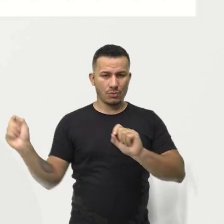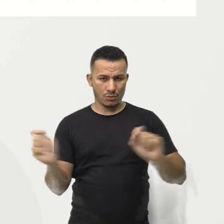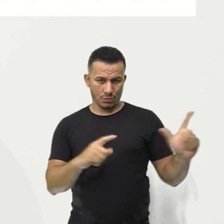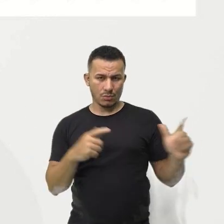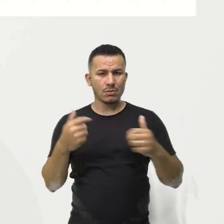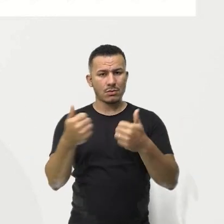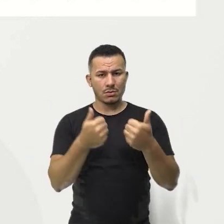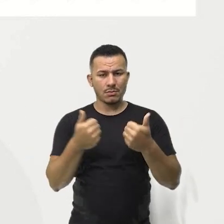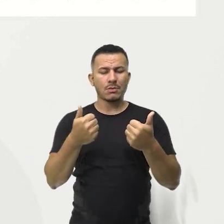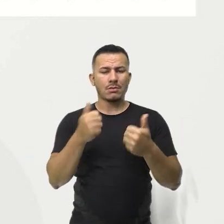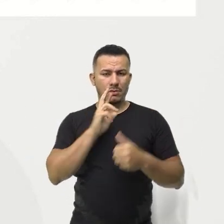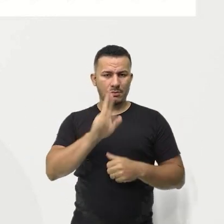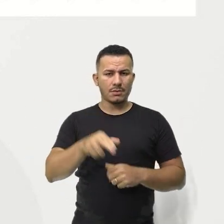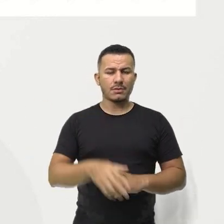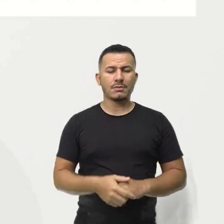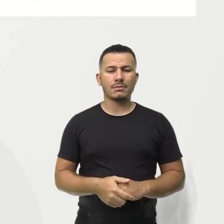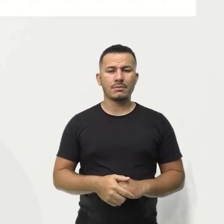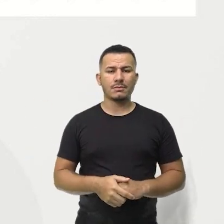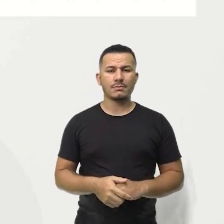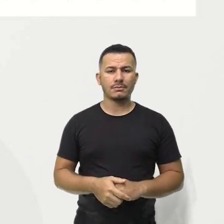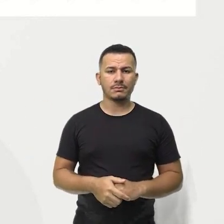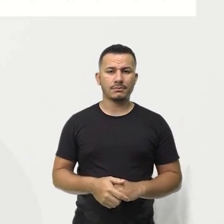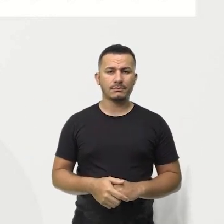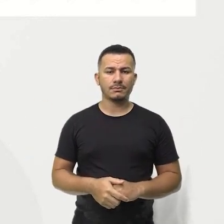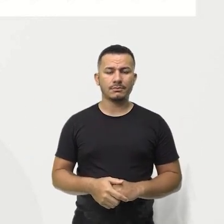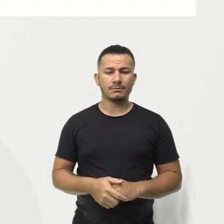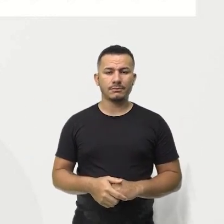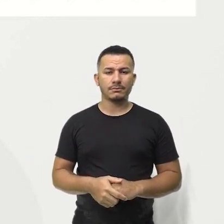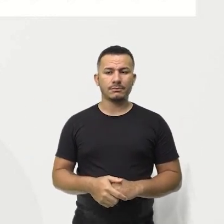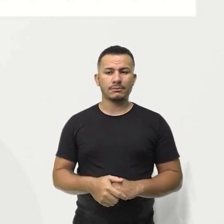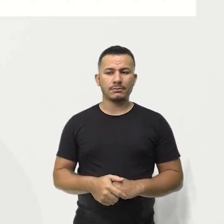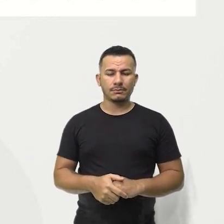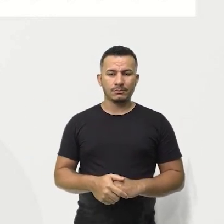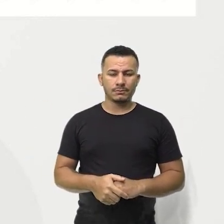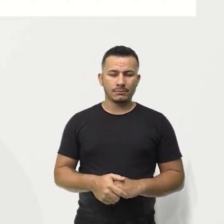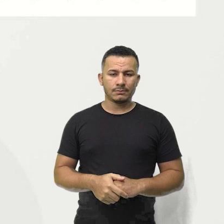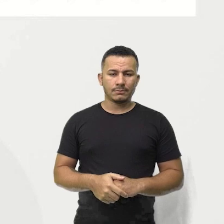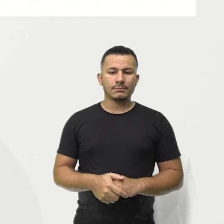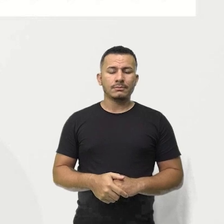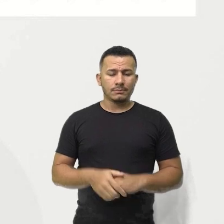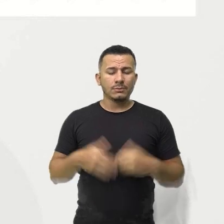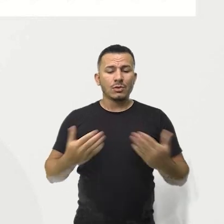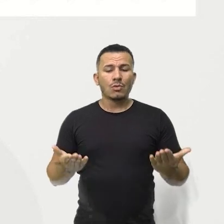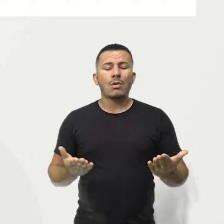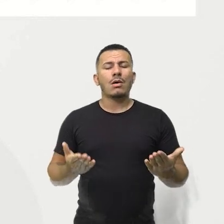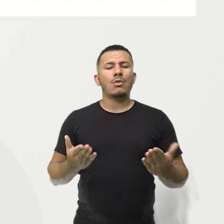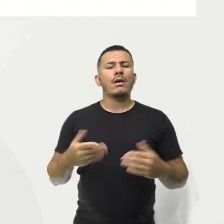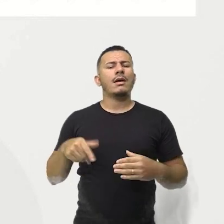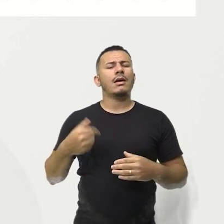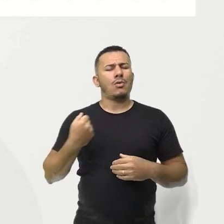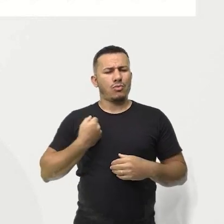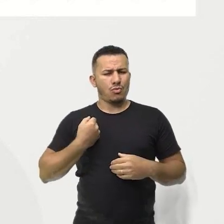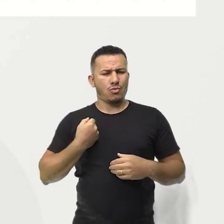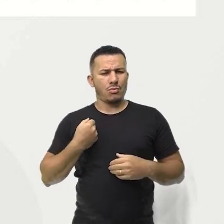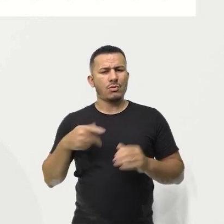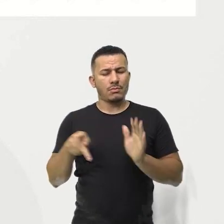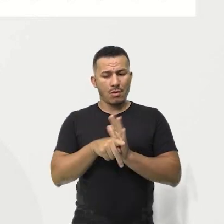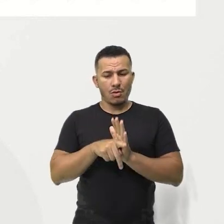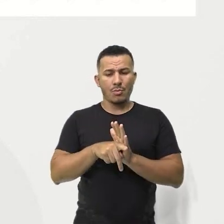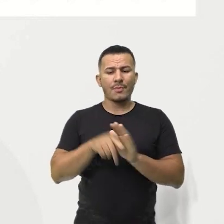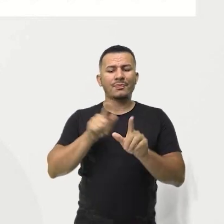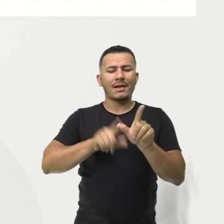nessa cartela, depois a gente só vamos ter aí a resposta. Então, vejam só o